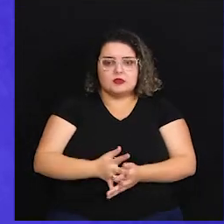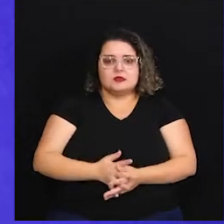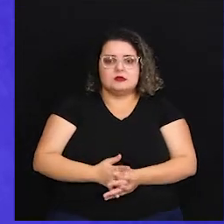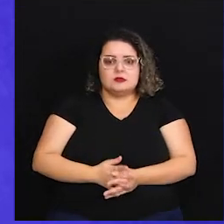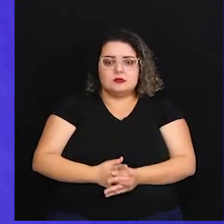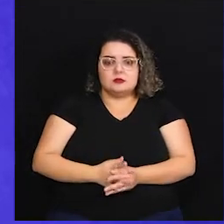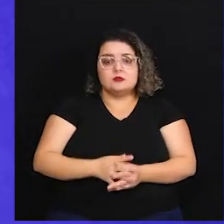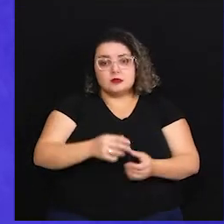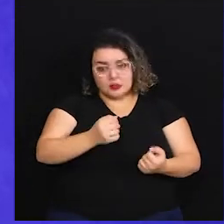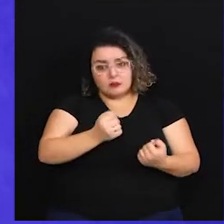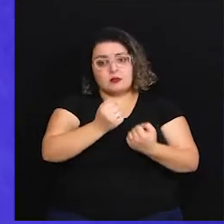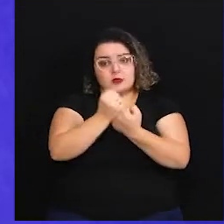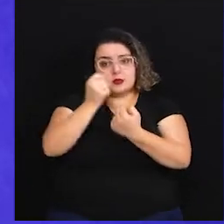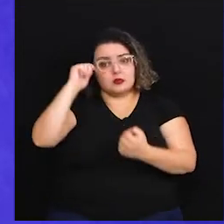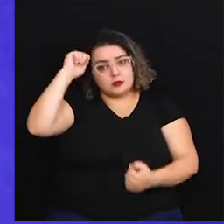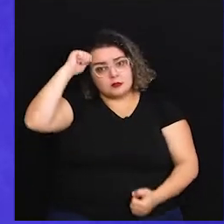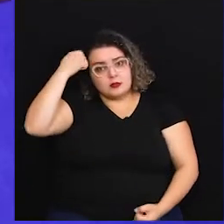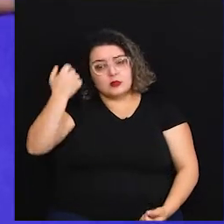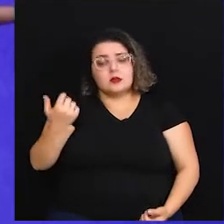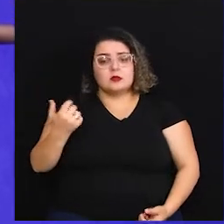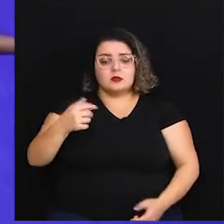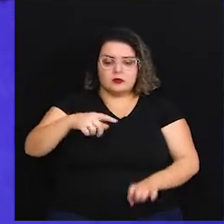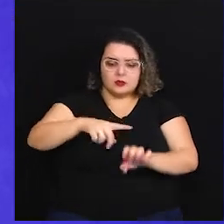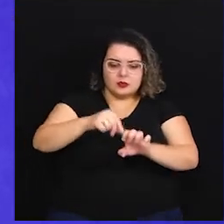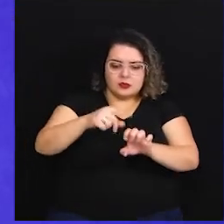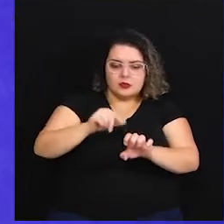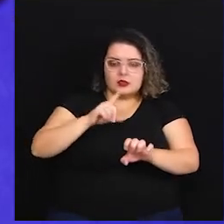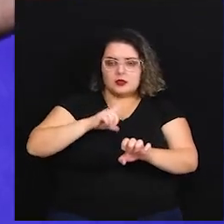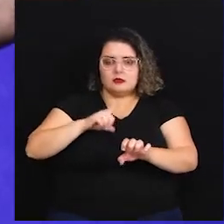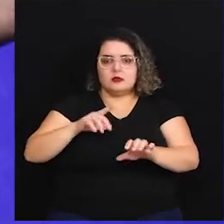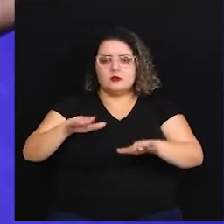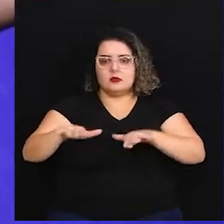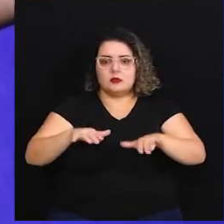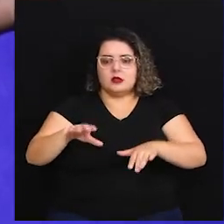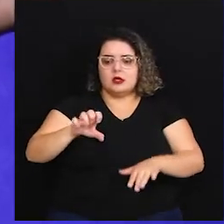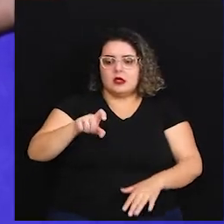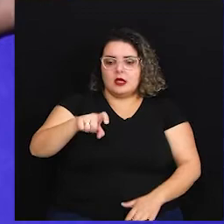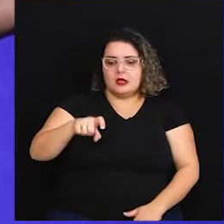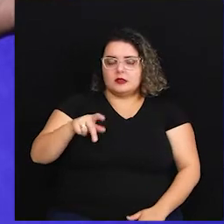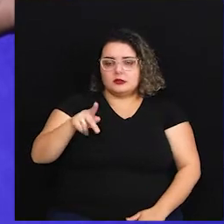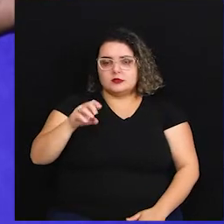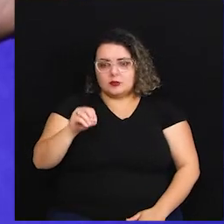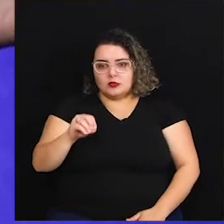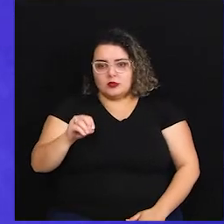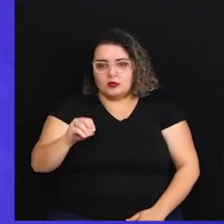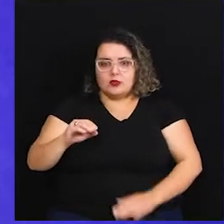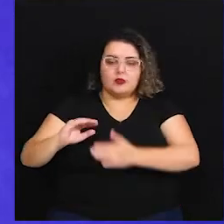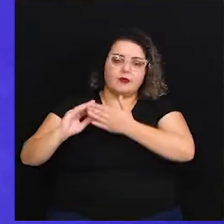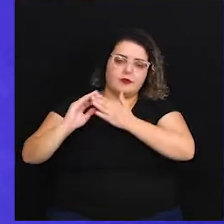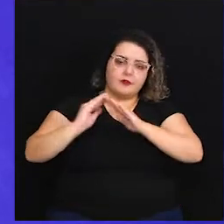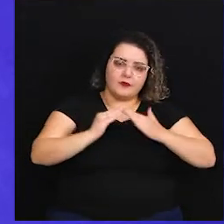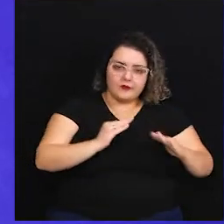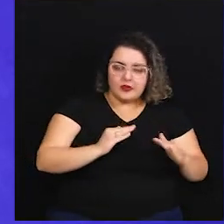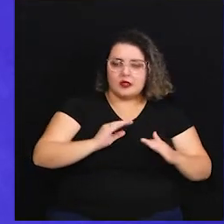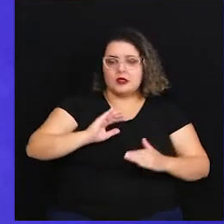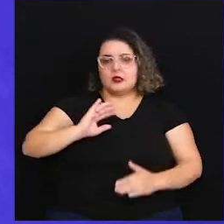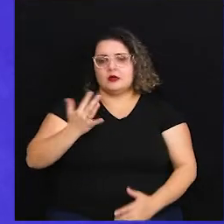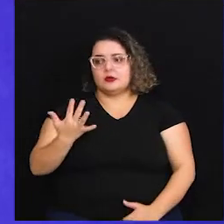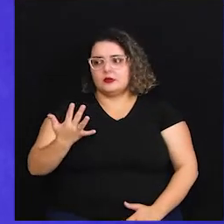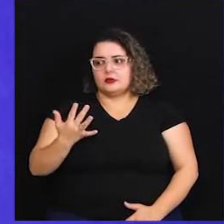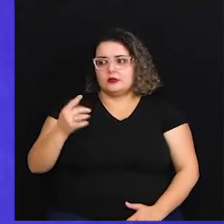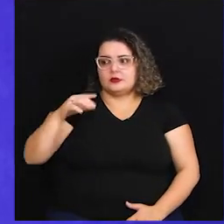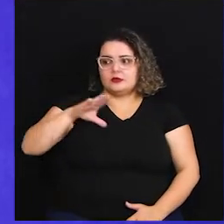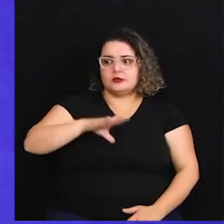justamente para apoiar o povo preto no empreendedorismo. A gente teve recentemente a Expo Favela, que aconteceu aqui no estado de São Paulo.